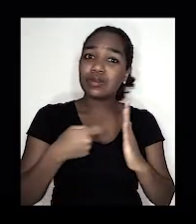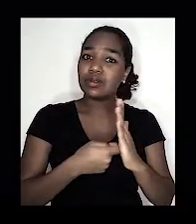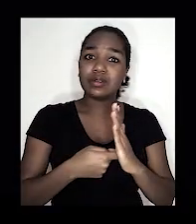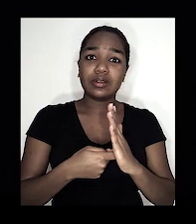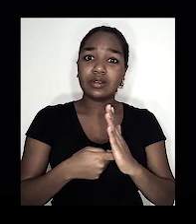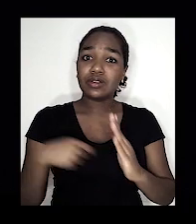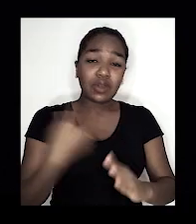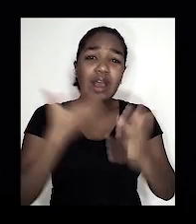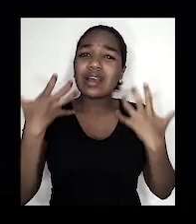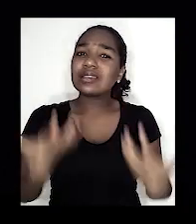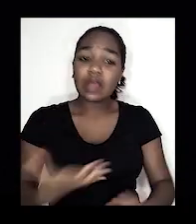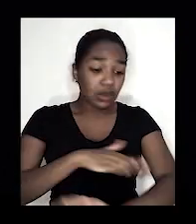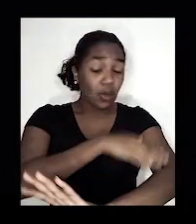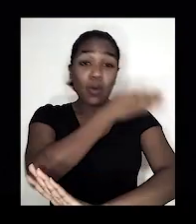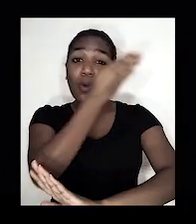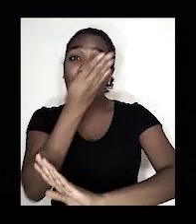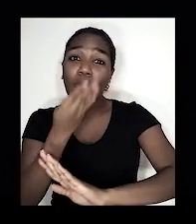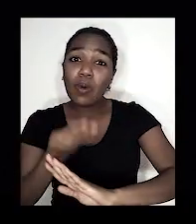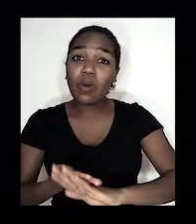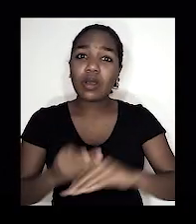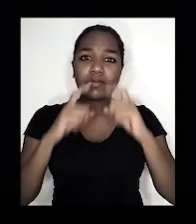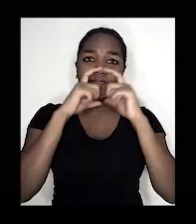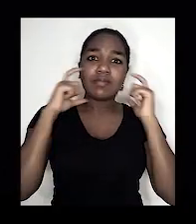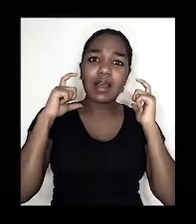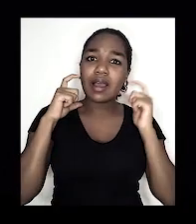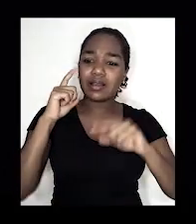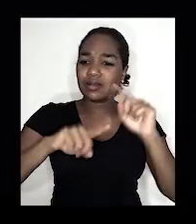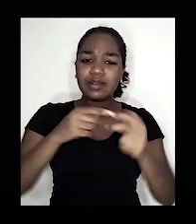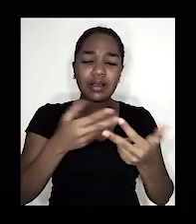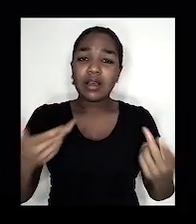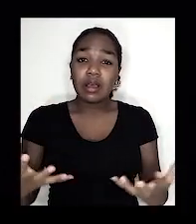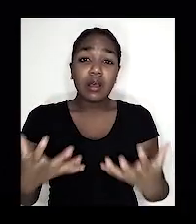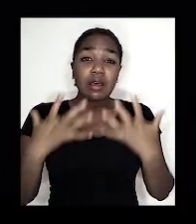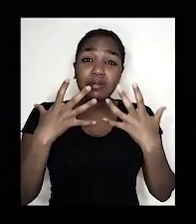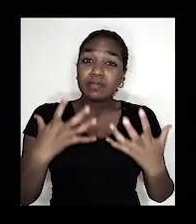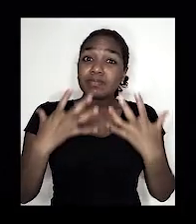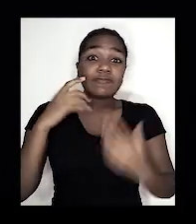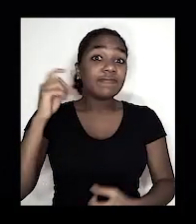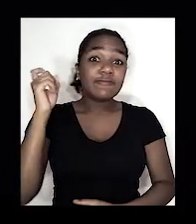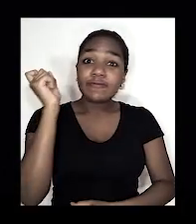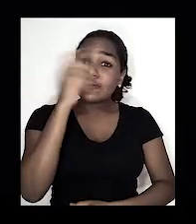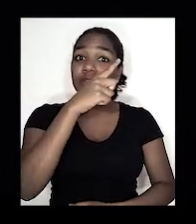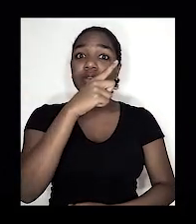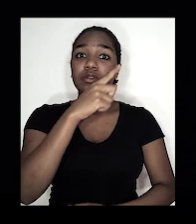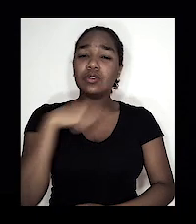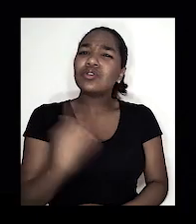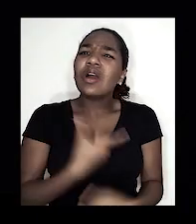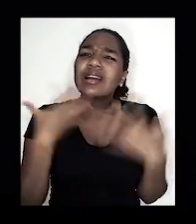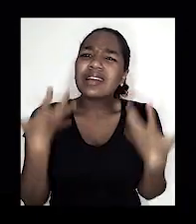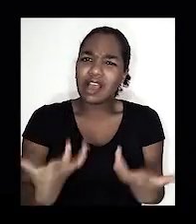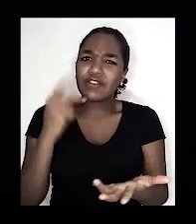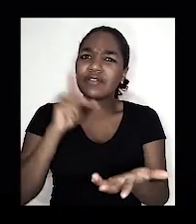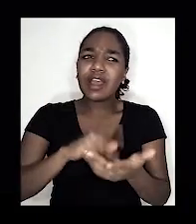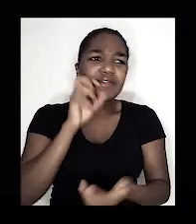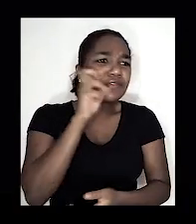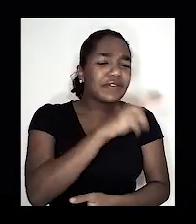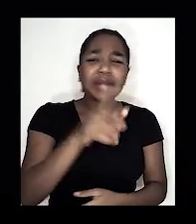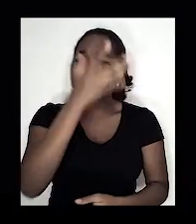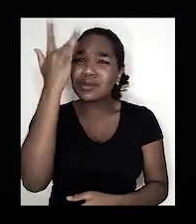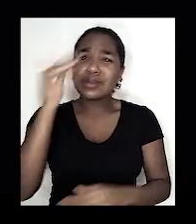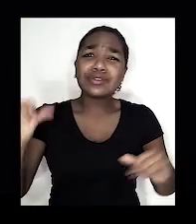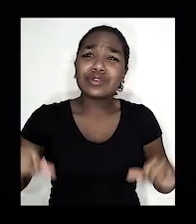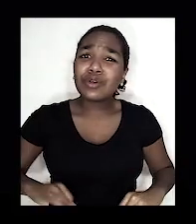sem fim. Estamos cansados de passar o dia de máscara e com equipamentos sufocantes. Estamos cansados de ver